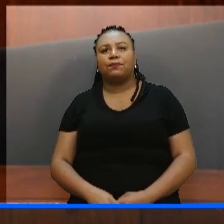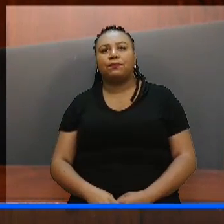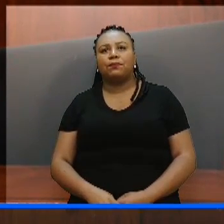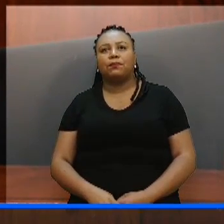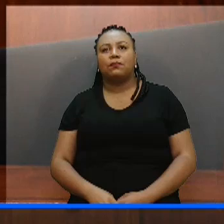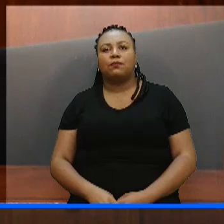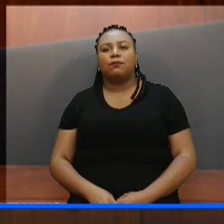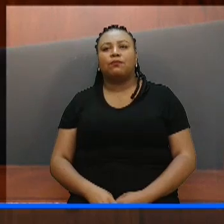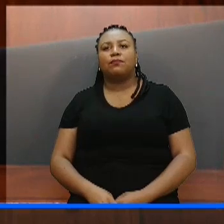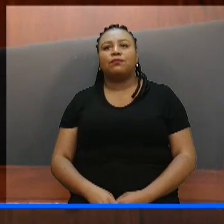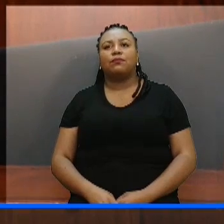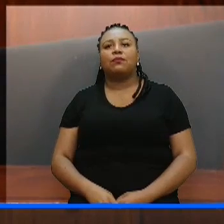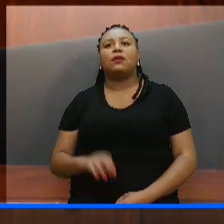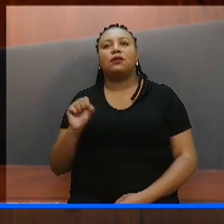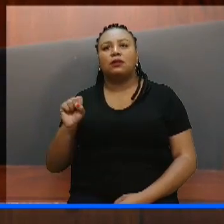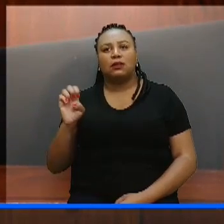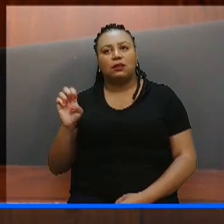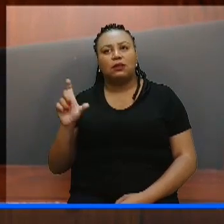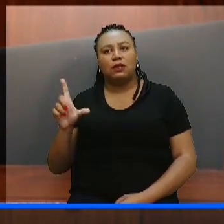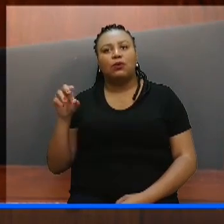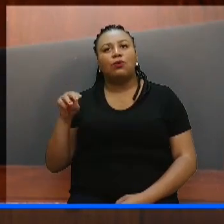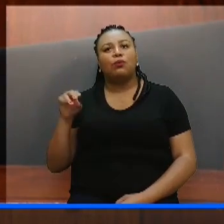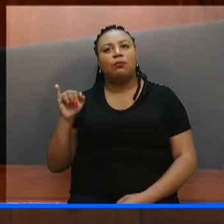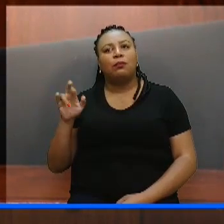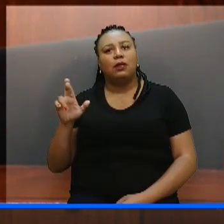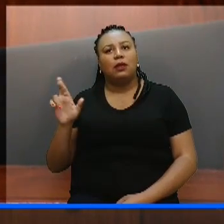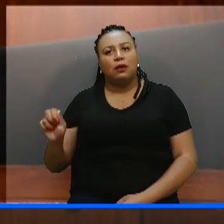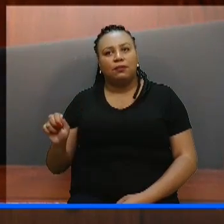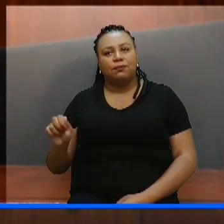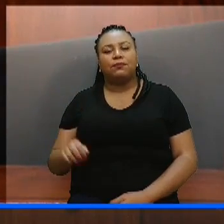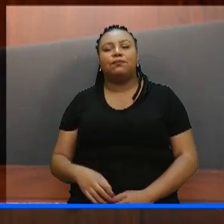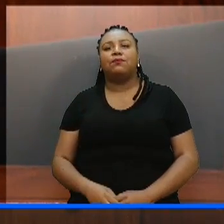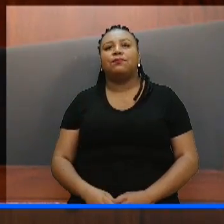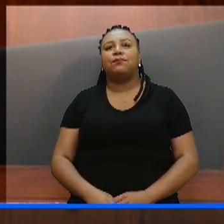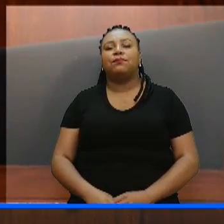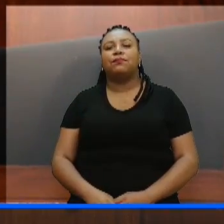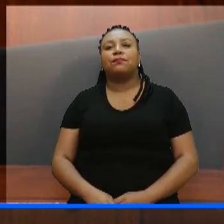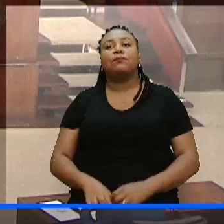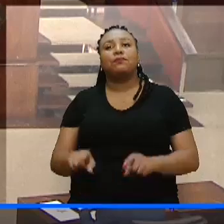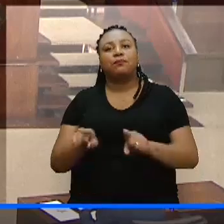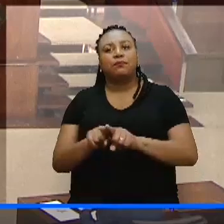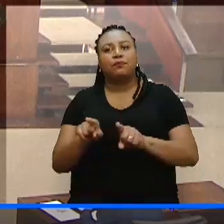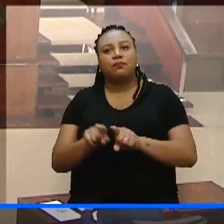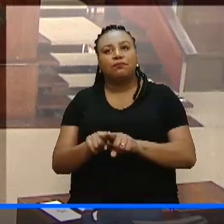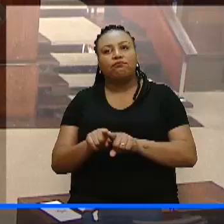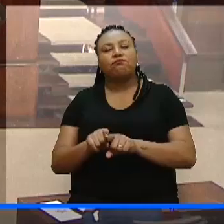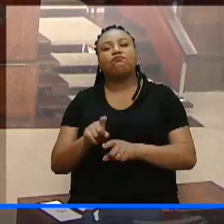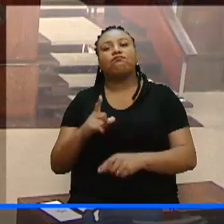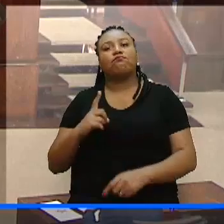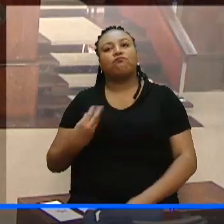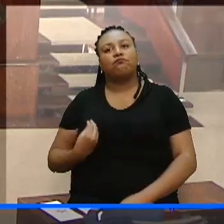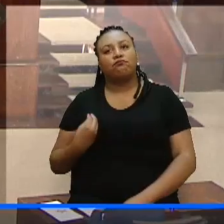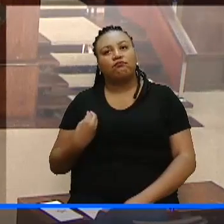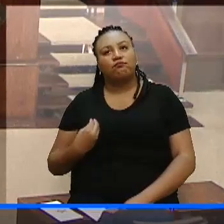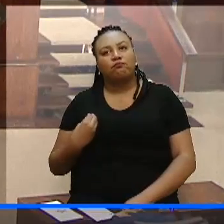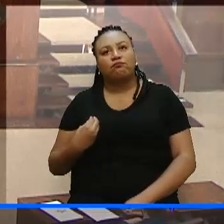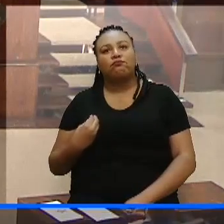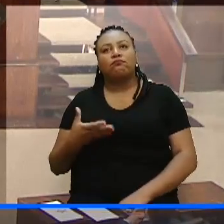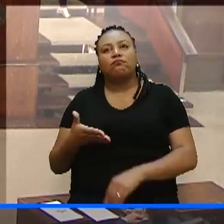fehrenbach elmira isso e também aqui a presença